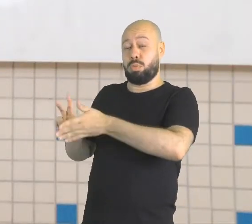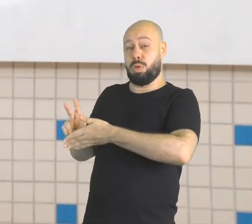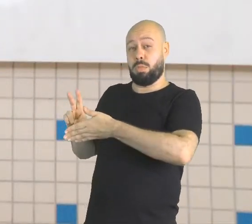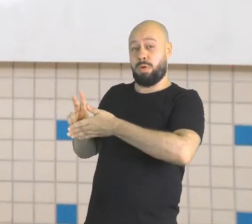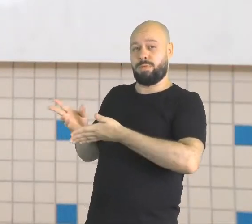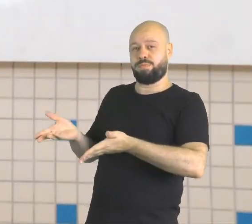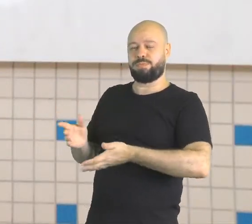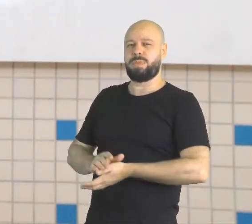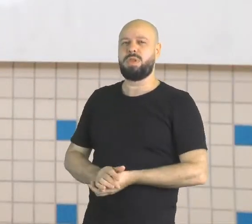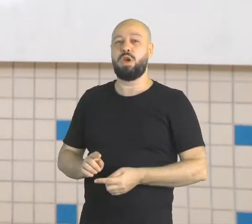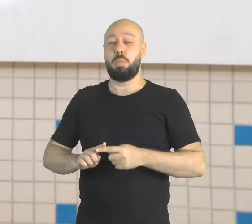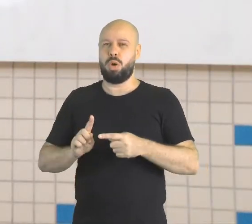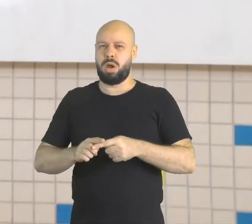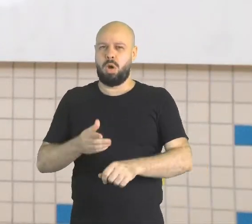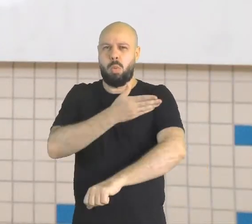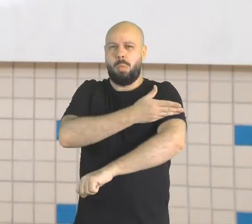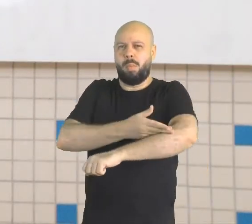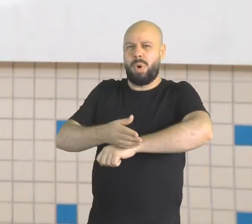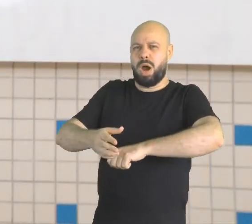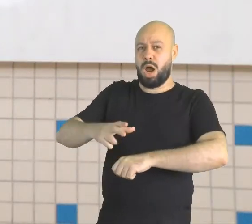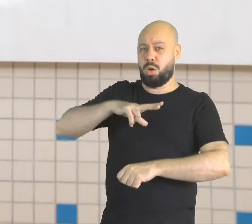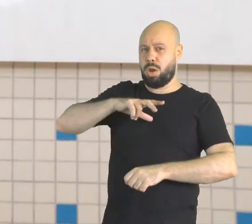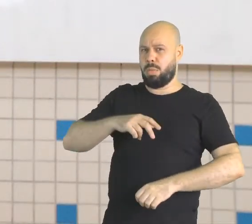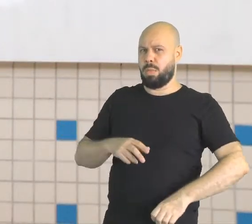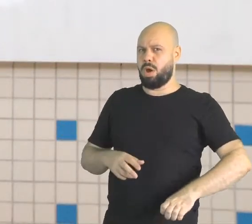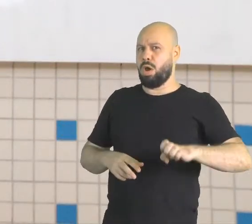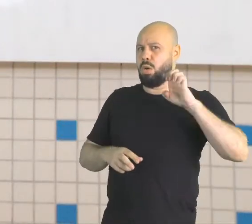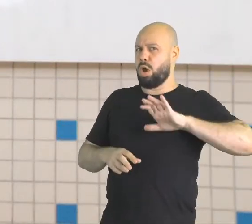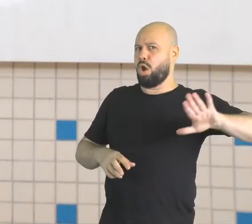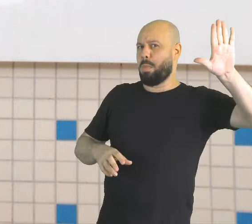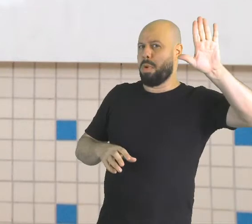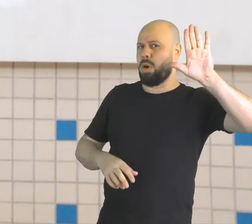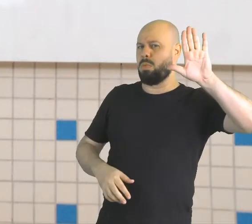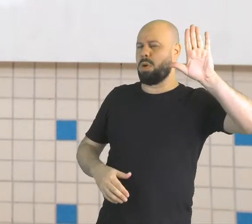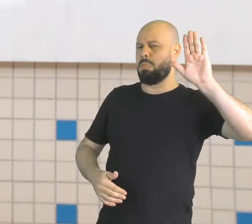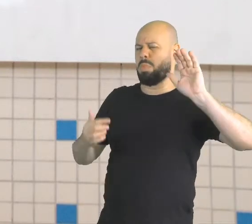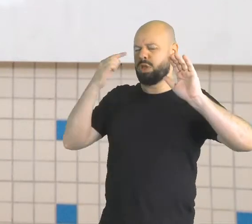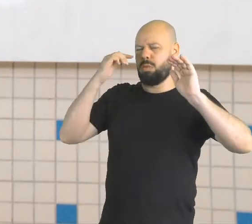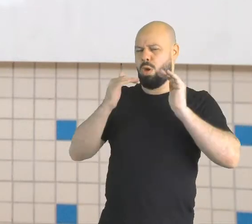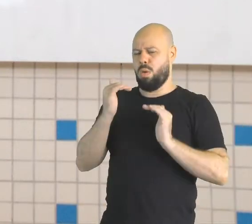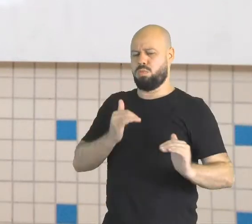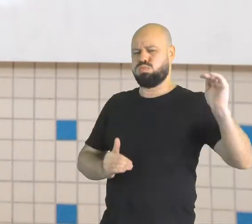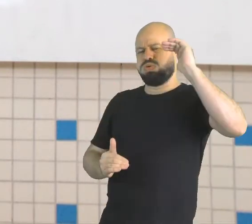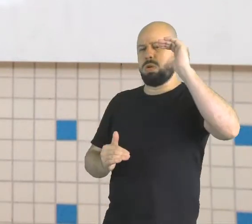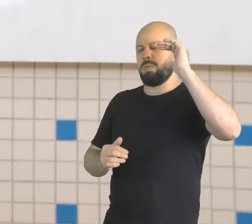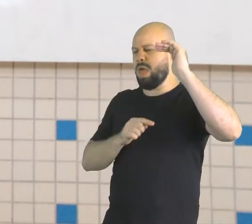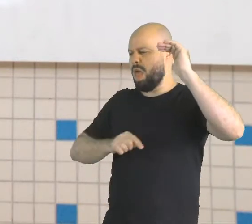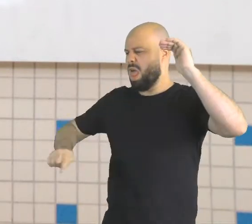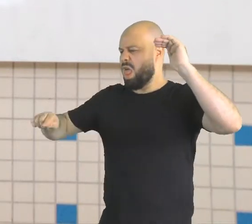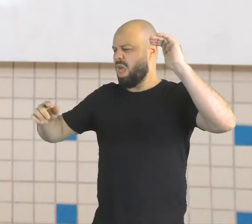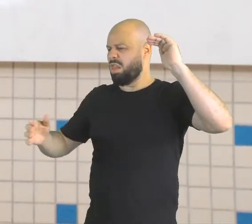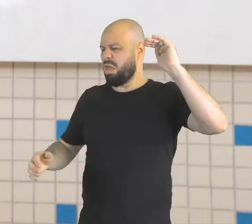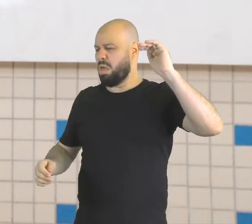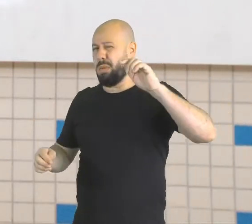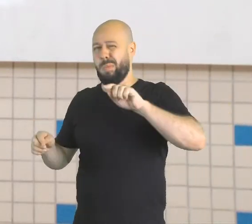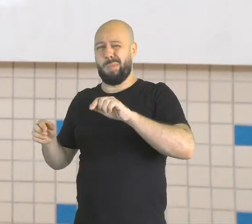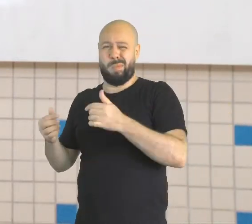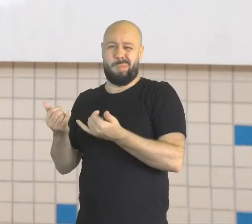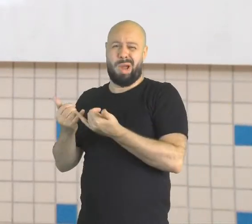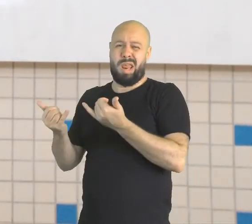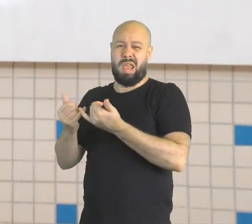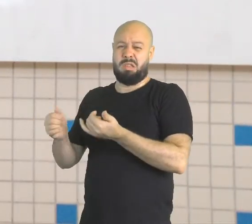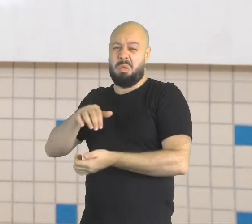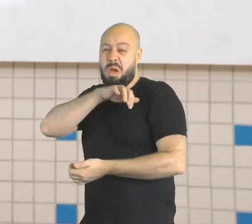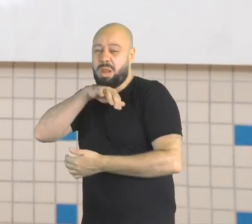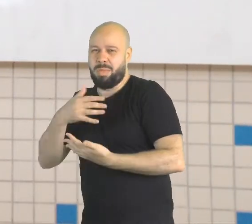europeu, ele se achava superior. O índio era um animal, era visto como um animal, um selvagem, que